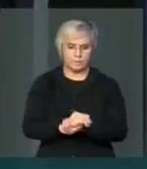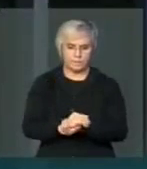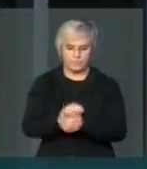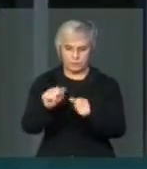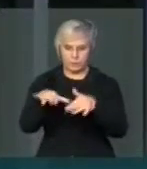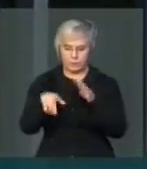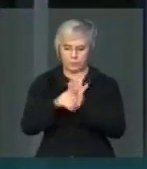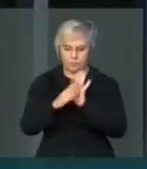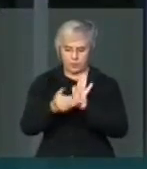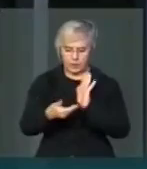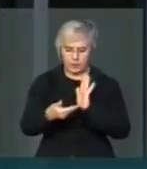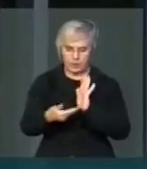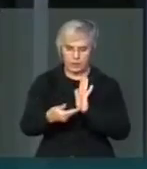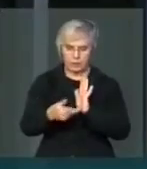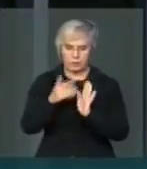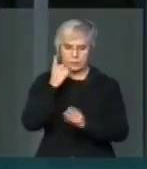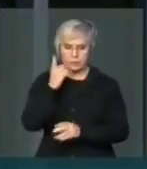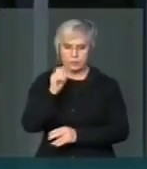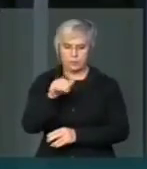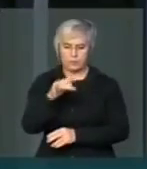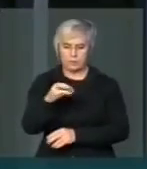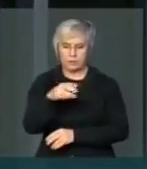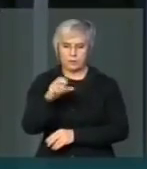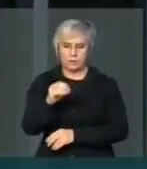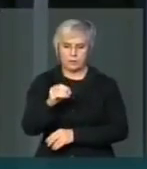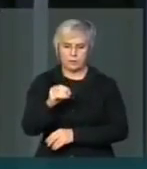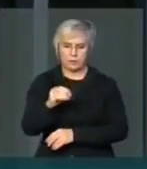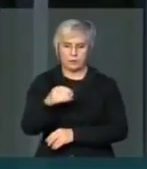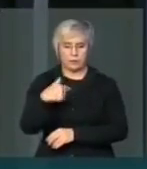plenário da Câmara Federal, deputado Arthur Oliveira Maia,